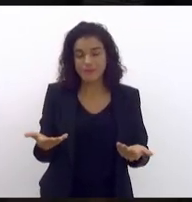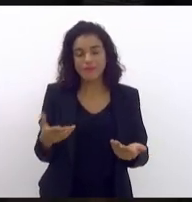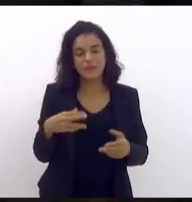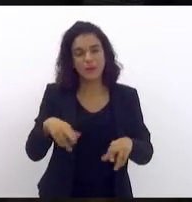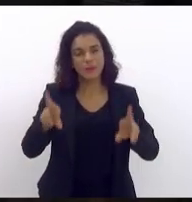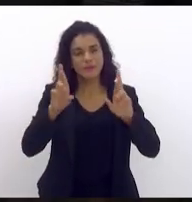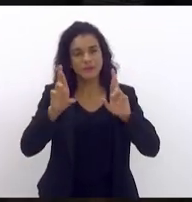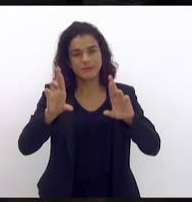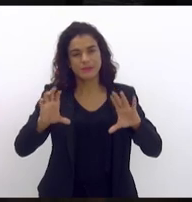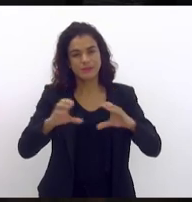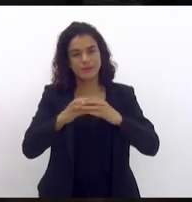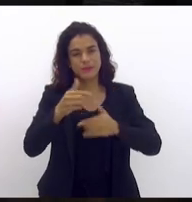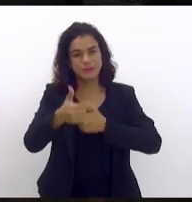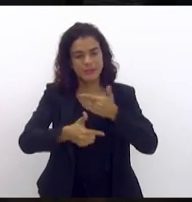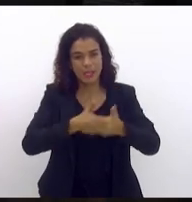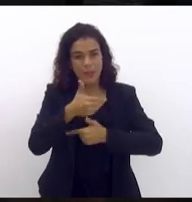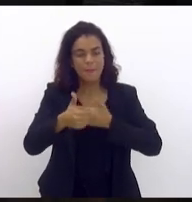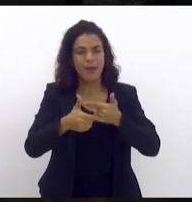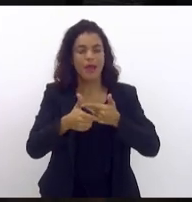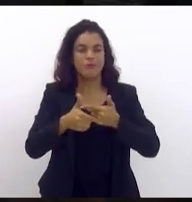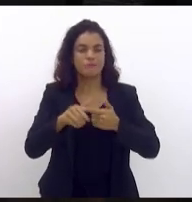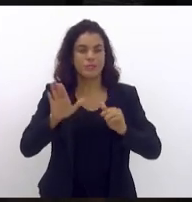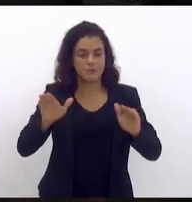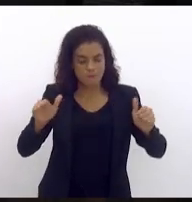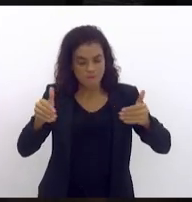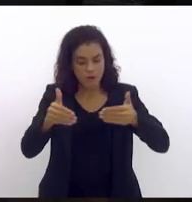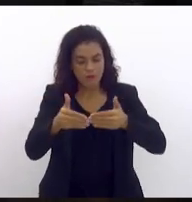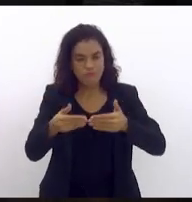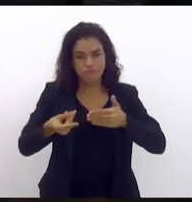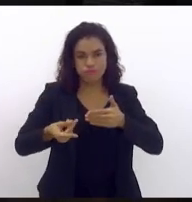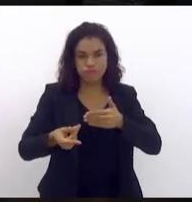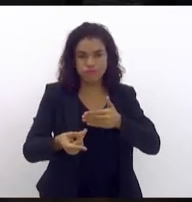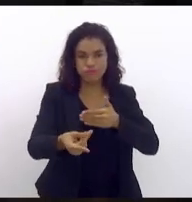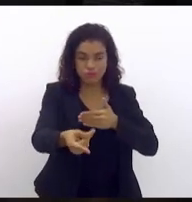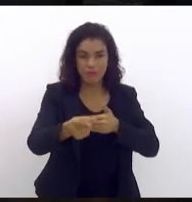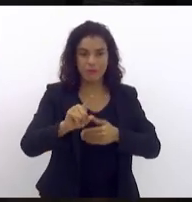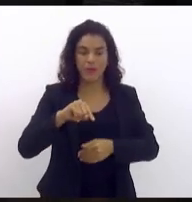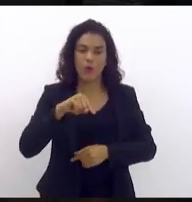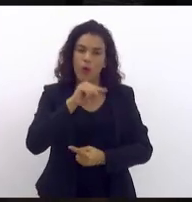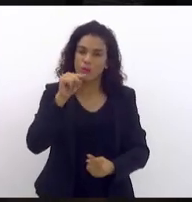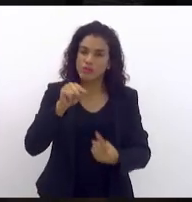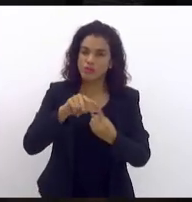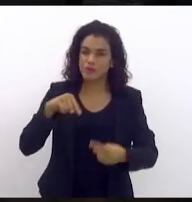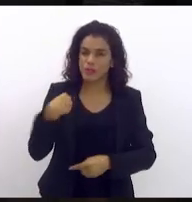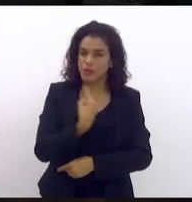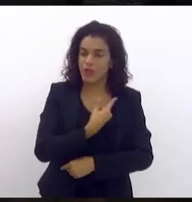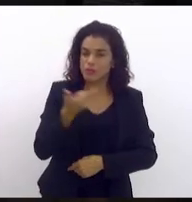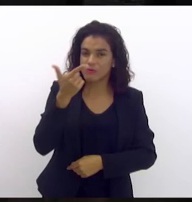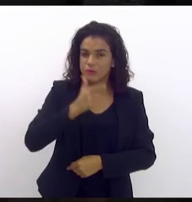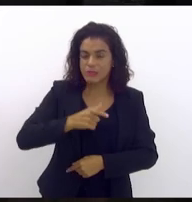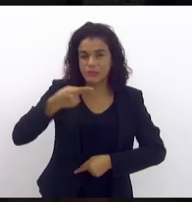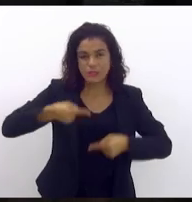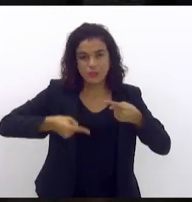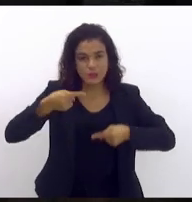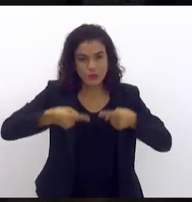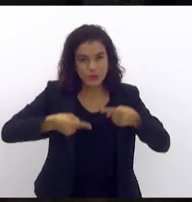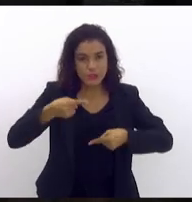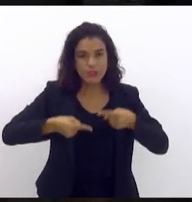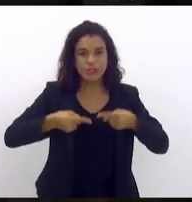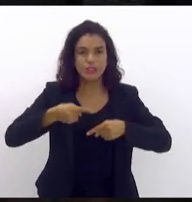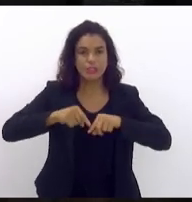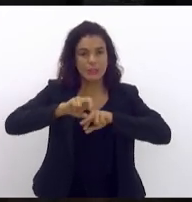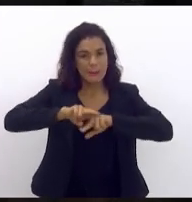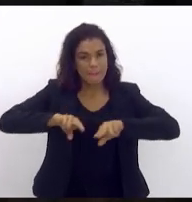frente parlamentar seja um fórum profico adequado para que nós consigamos discutir as